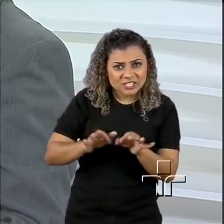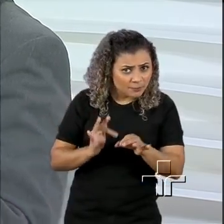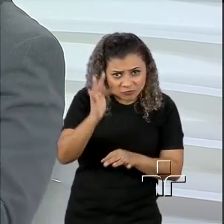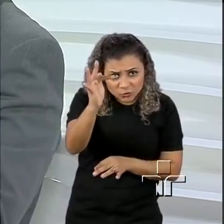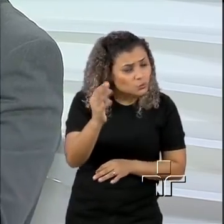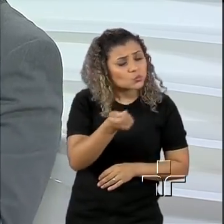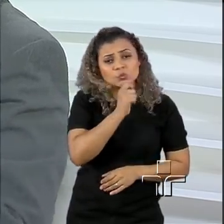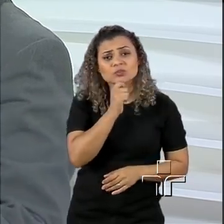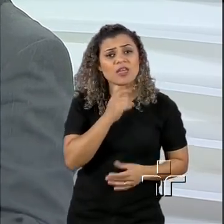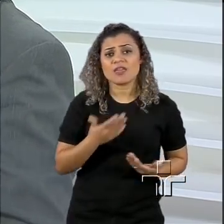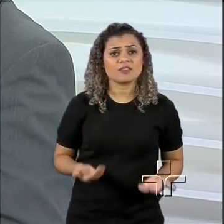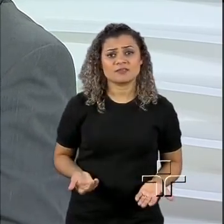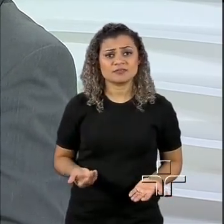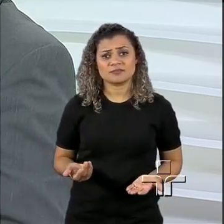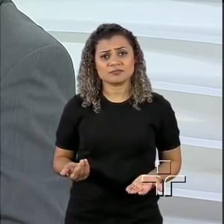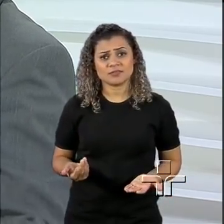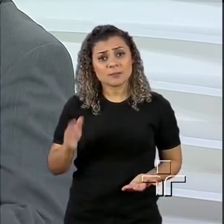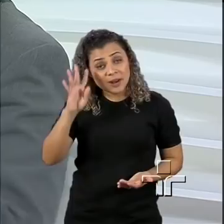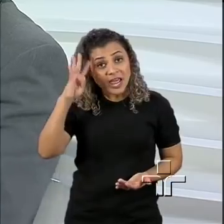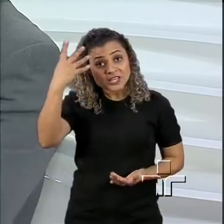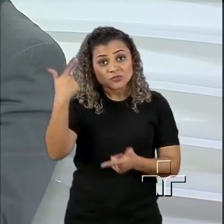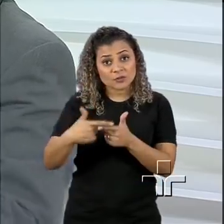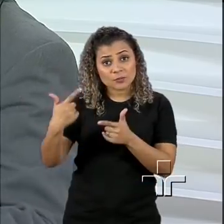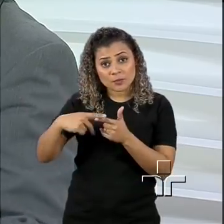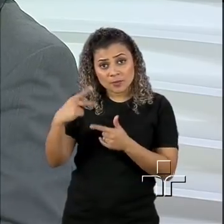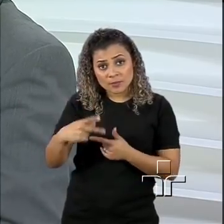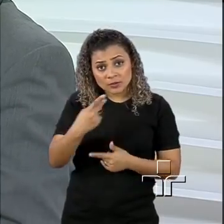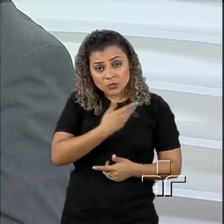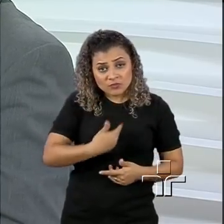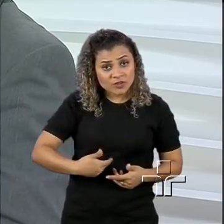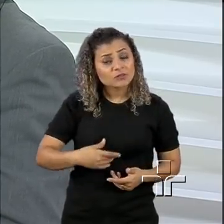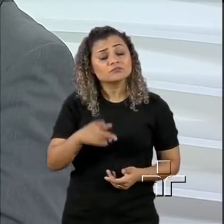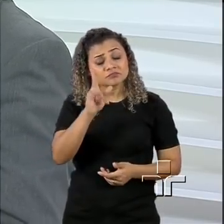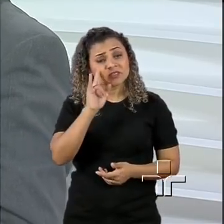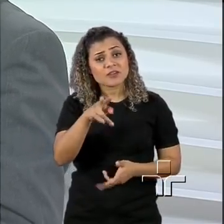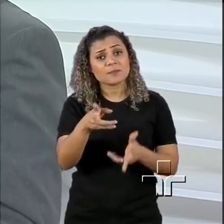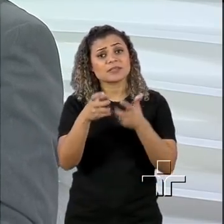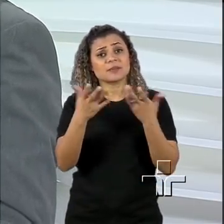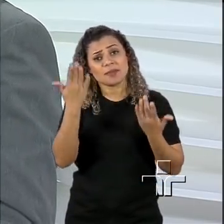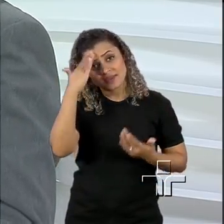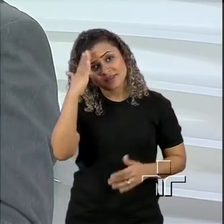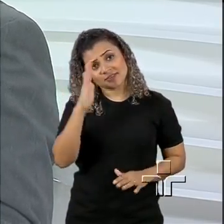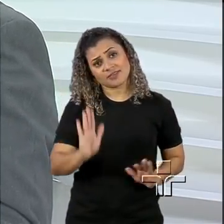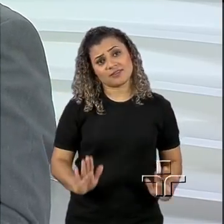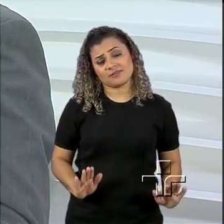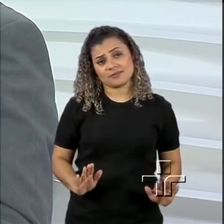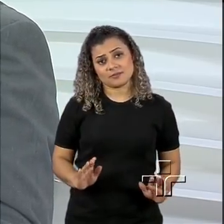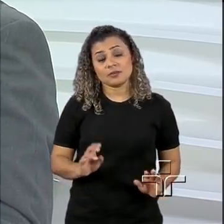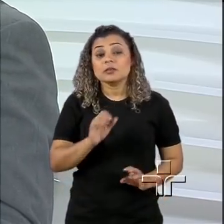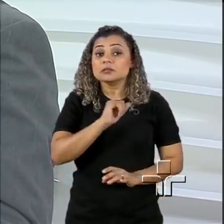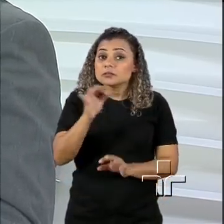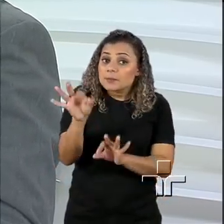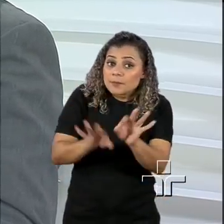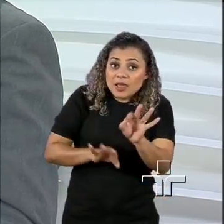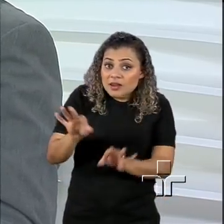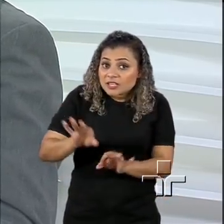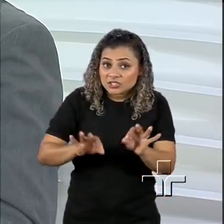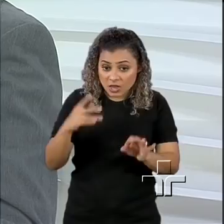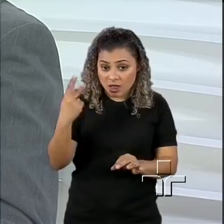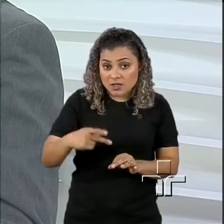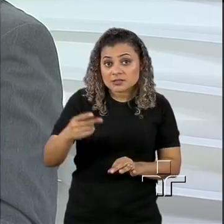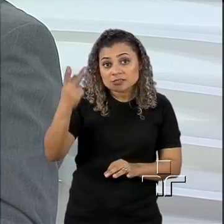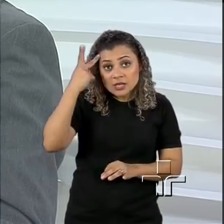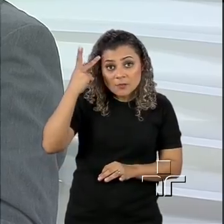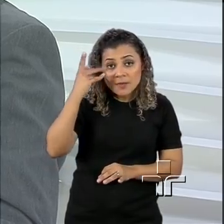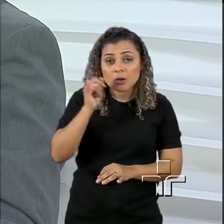tempo, para resolver os gargalos do estado, você vai entender o que eu estou falando. Ou seja, Se planejasse o Estado de São Paulo, se o PSDB